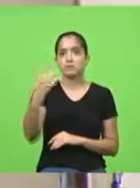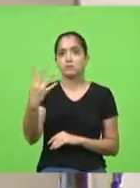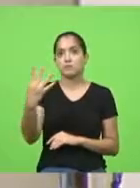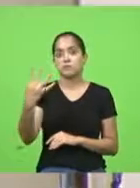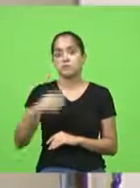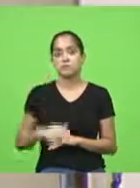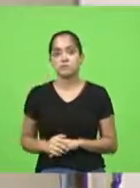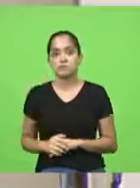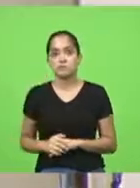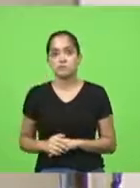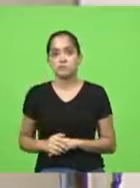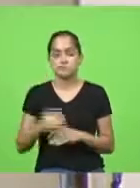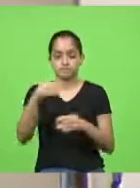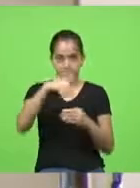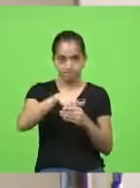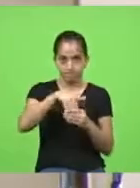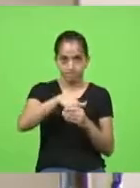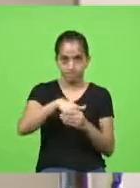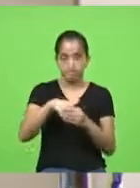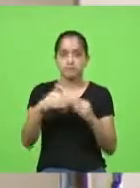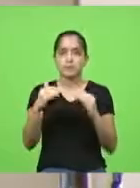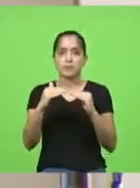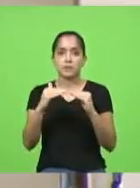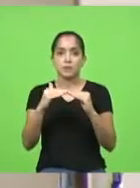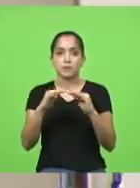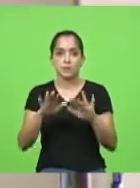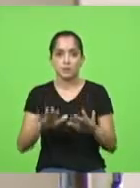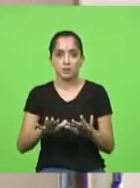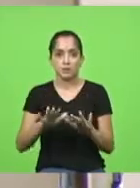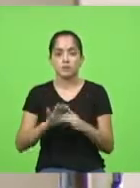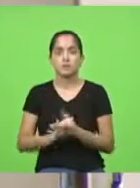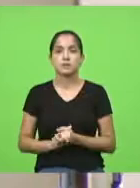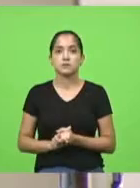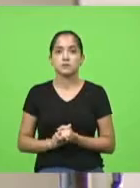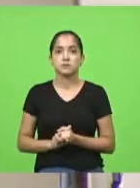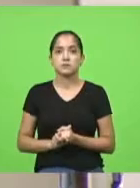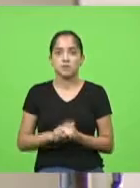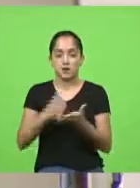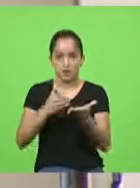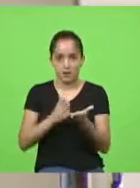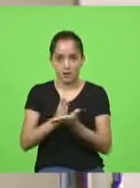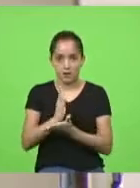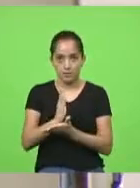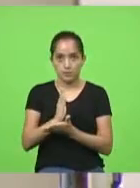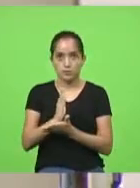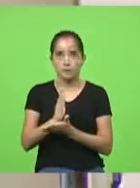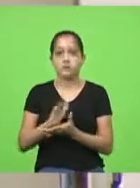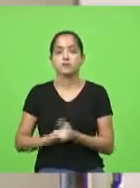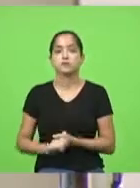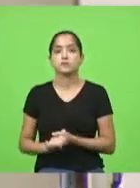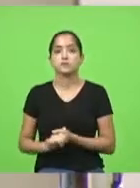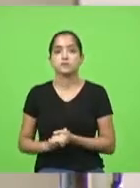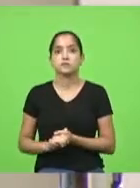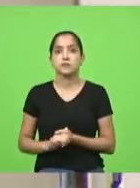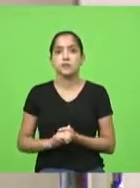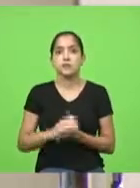1.4/2021. Em votação, deputados que aprovam, permaneçam como se encontra. Aprovado por